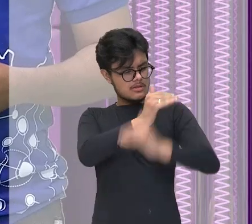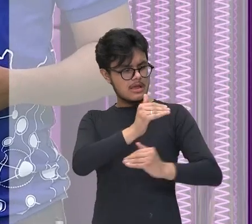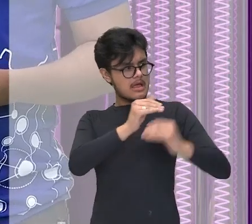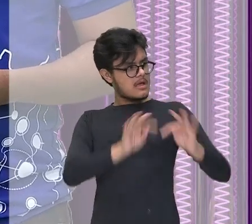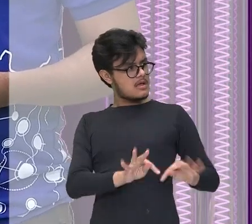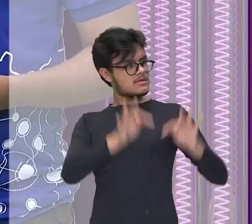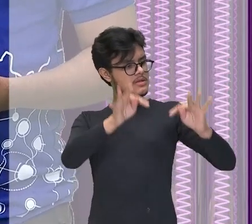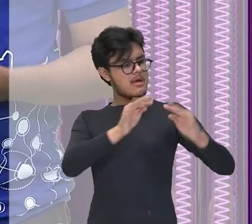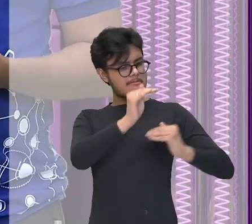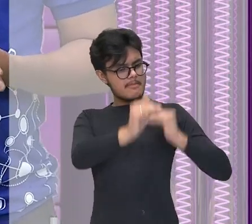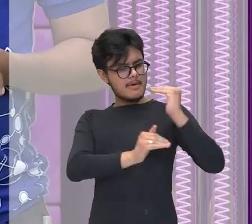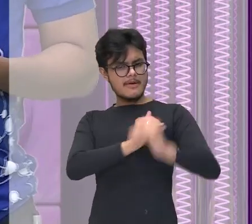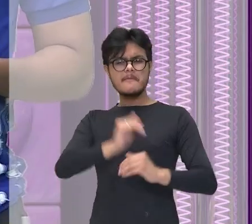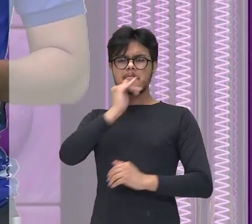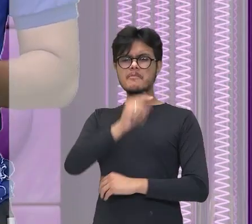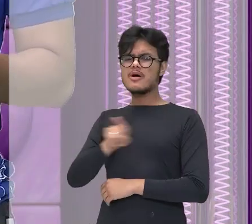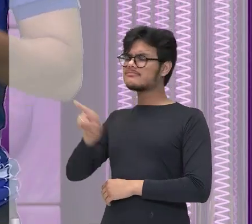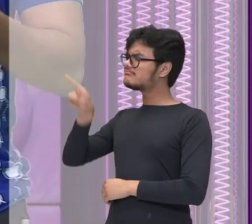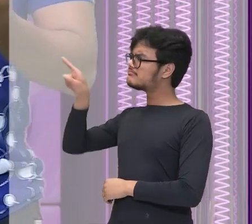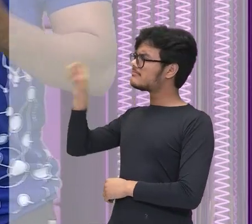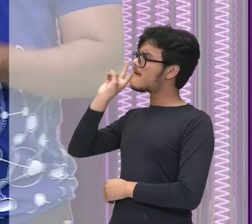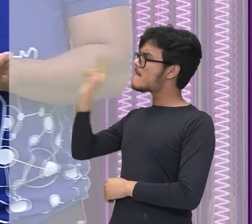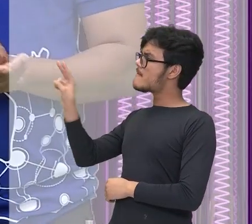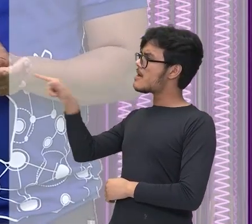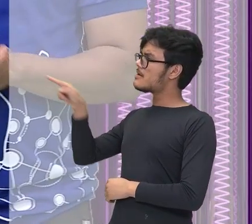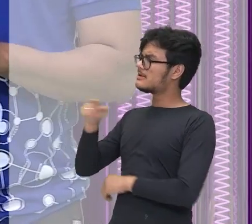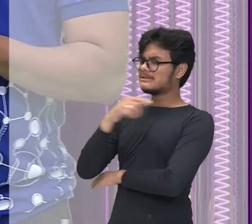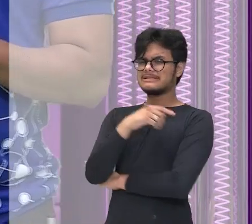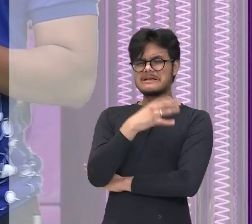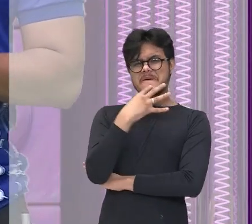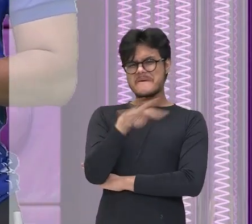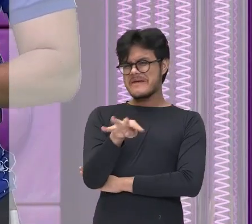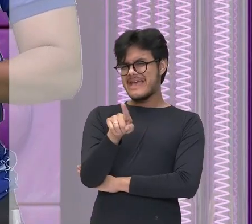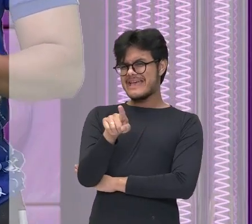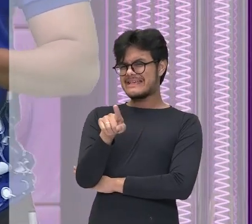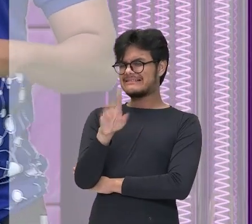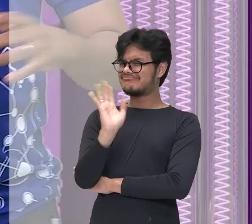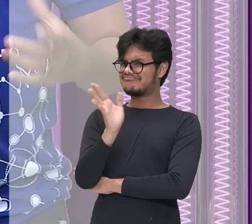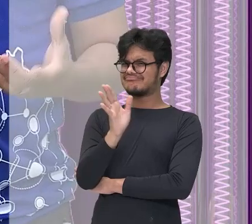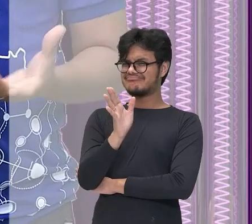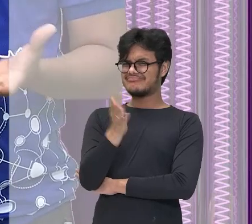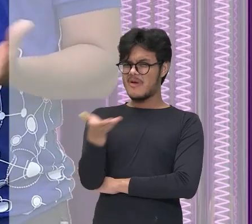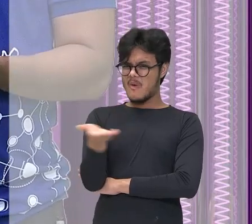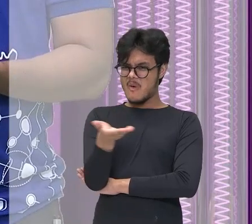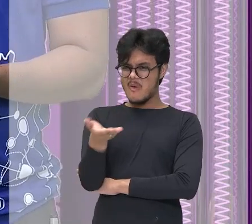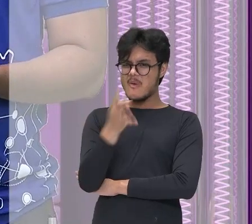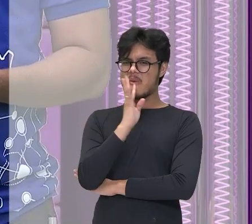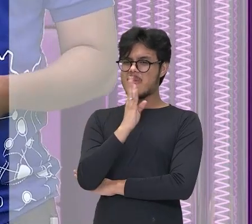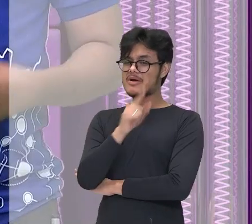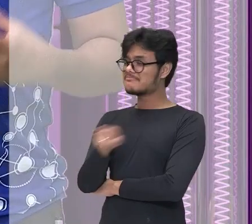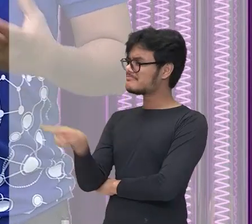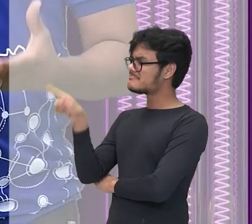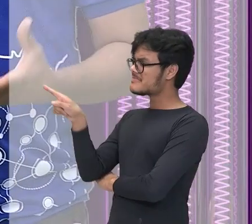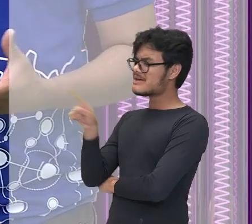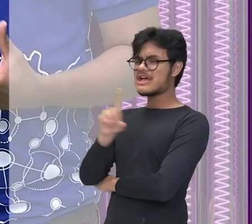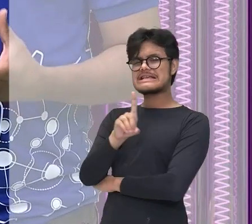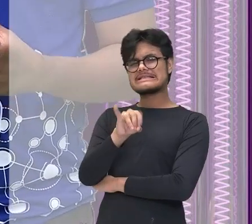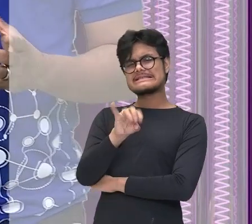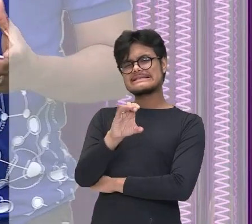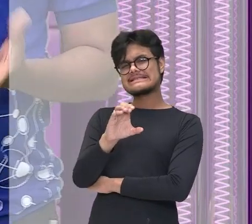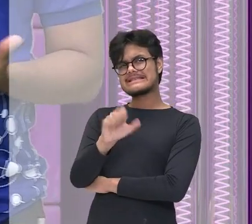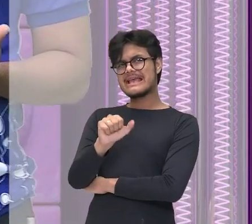né? Esse aqui ao meu lado, provavelmente não seja muito da geração de vocês, mas ele é o disquete. O disquete,